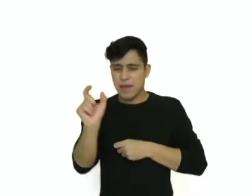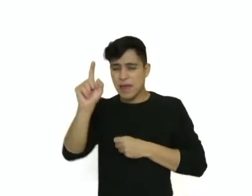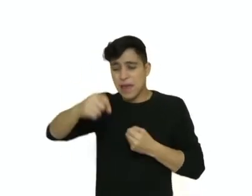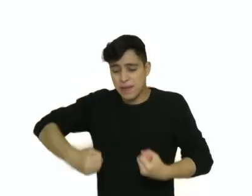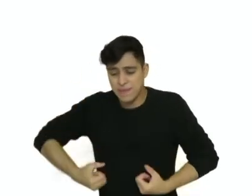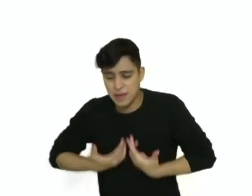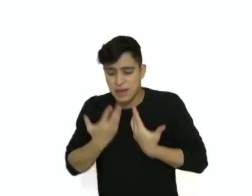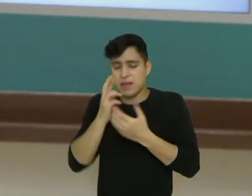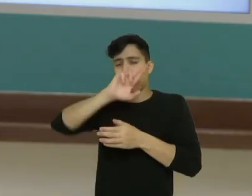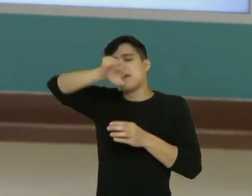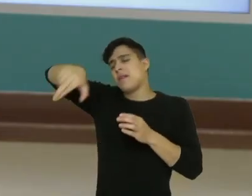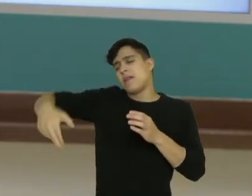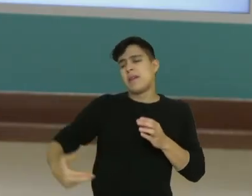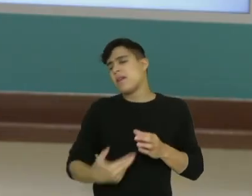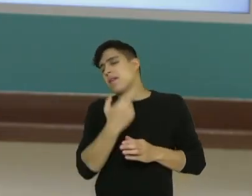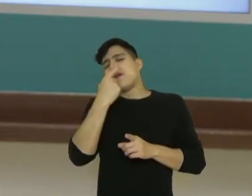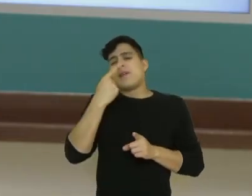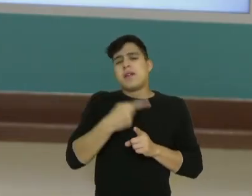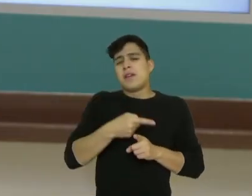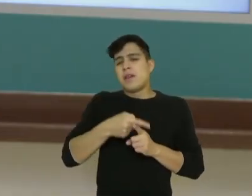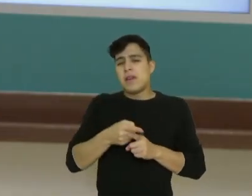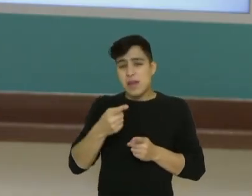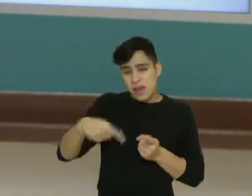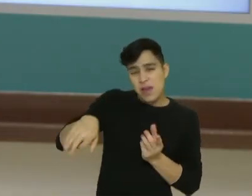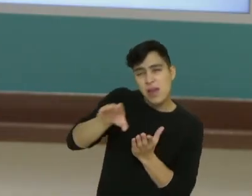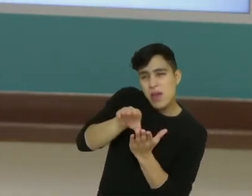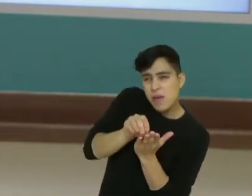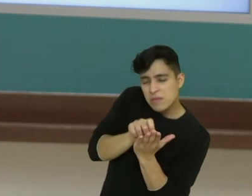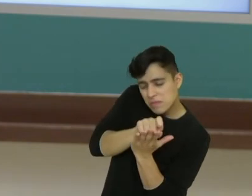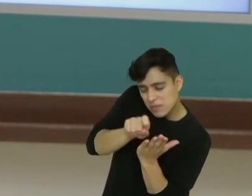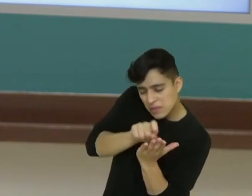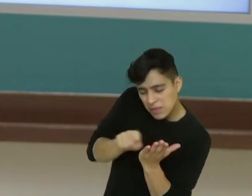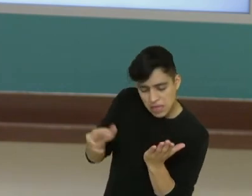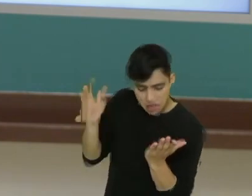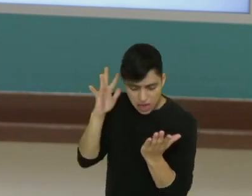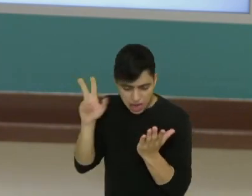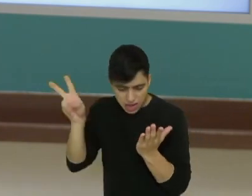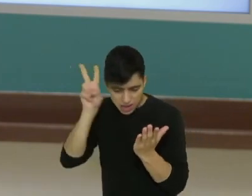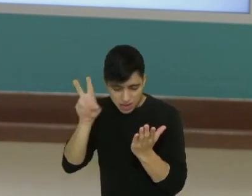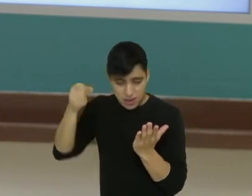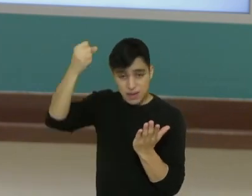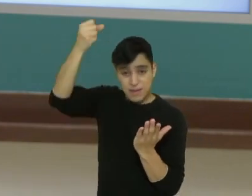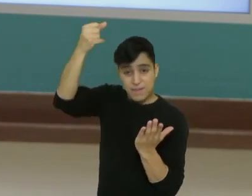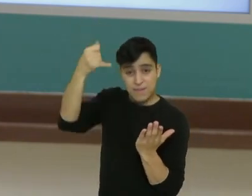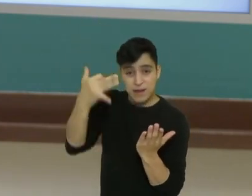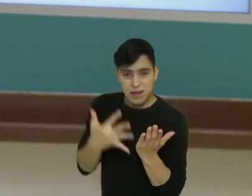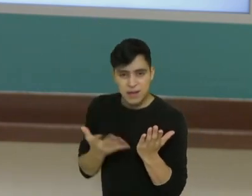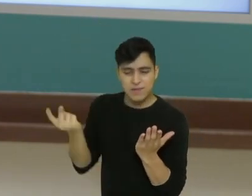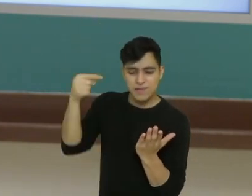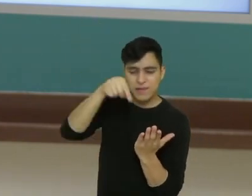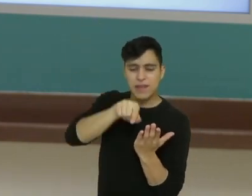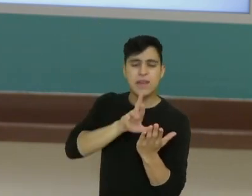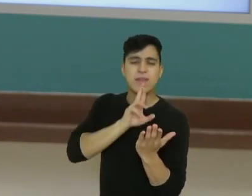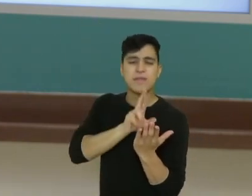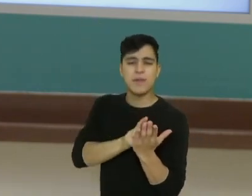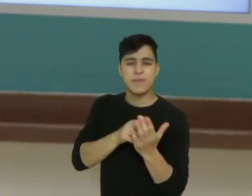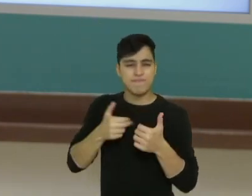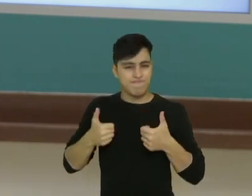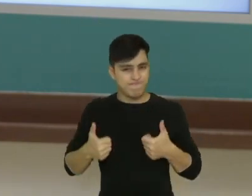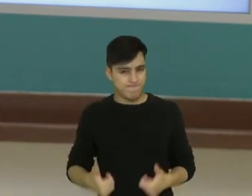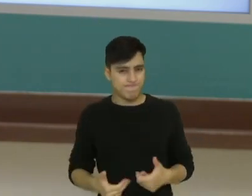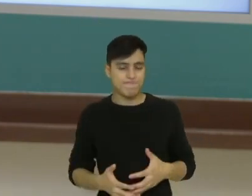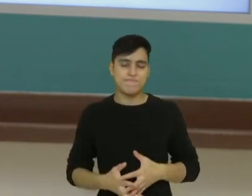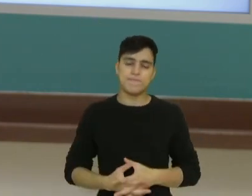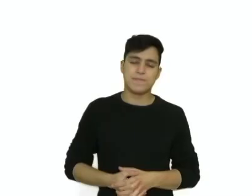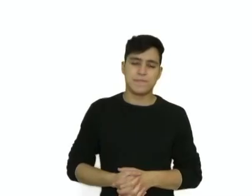expressão do Renascimento? Então, vocês vão copiar essa questão, vão lembrar do que nós conversamos até aqui, vão responder e nós voltamos com a correção.